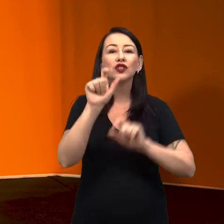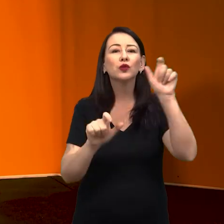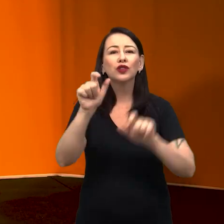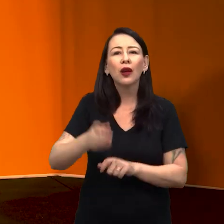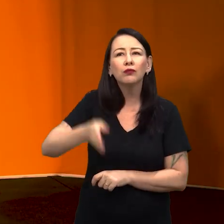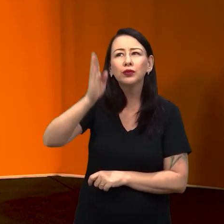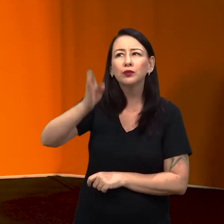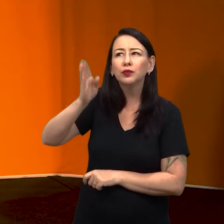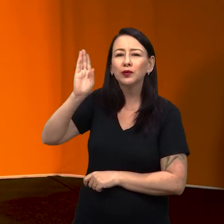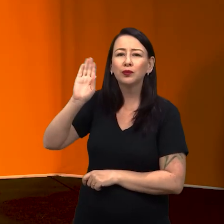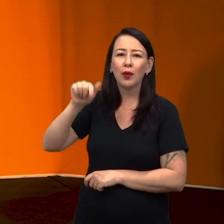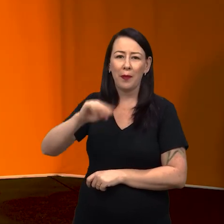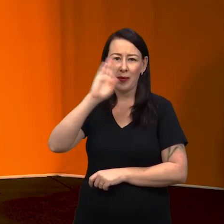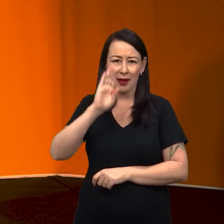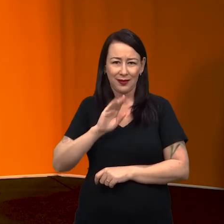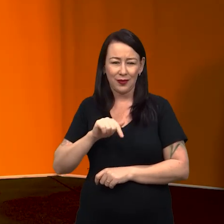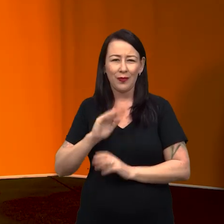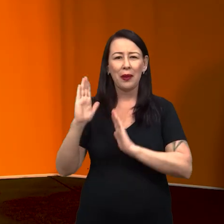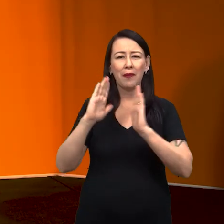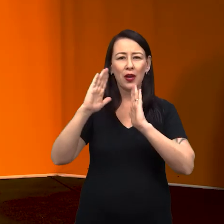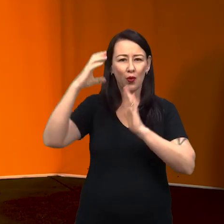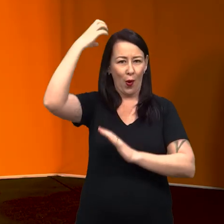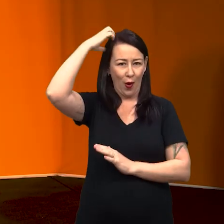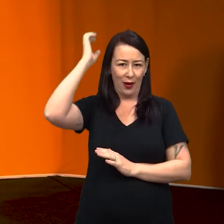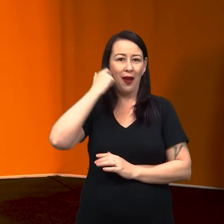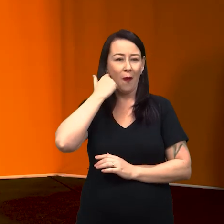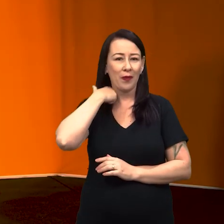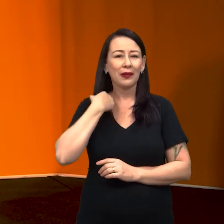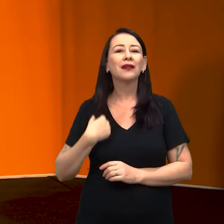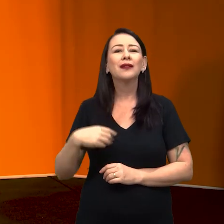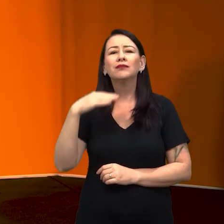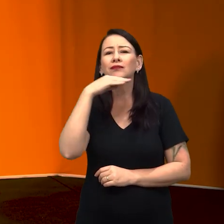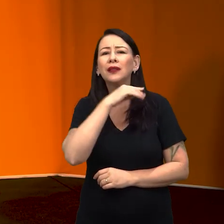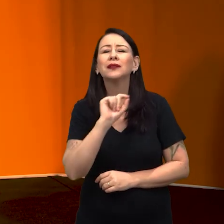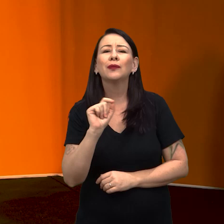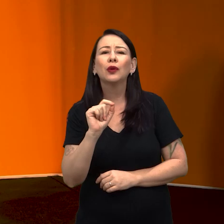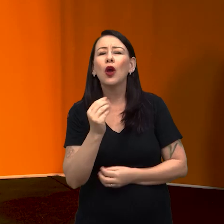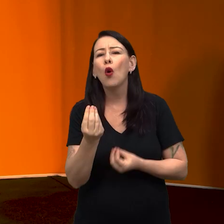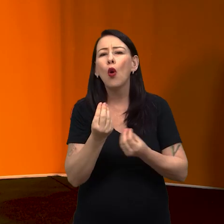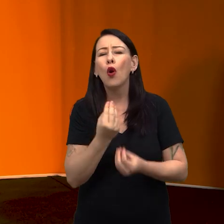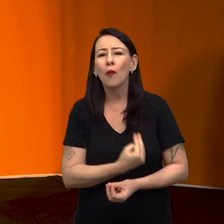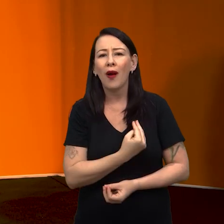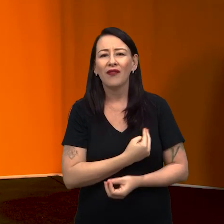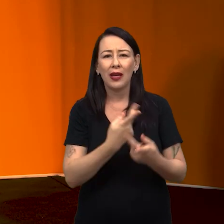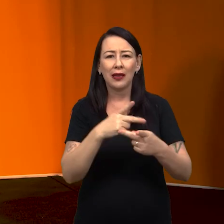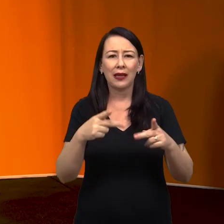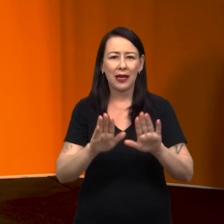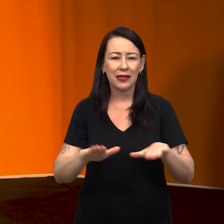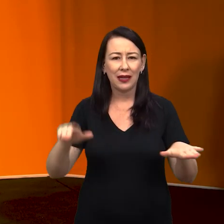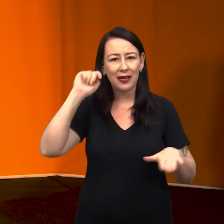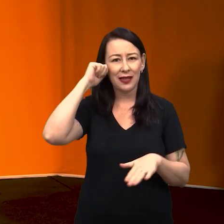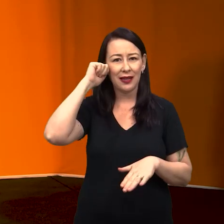período colonial, os registros das infâncias negras, as imagens, só